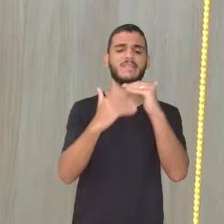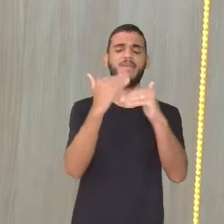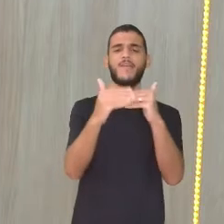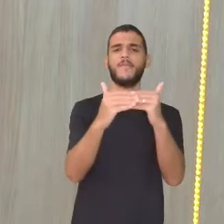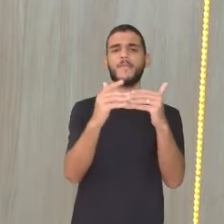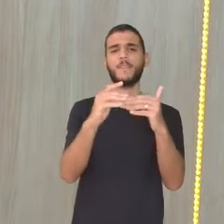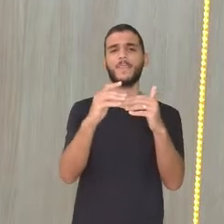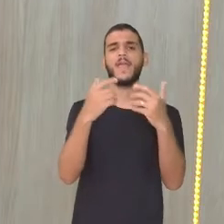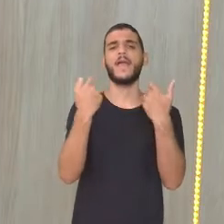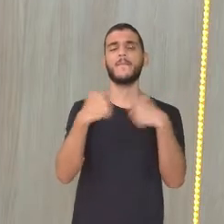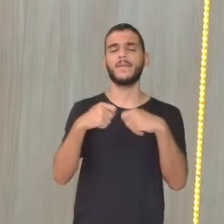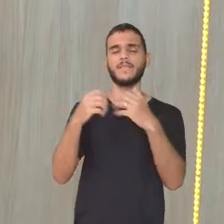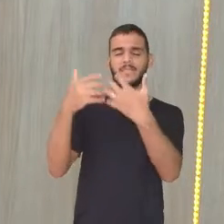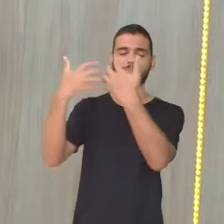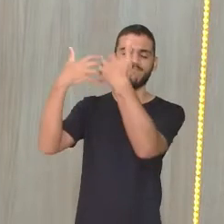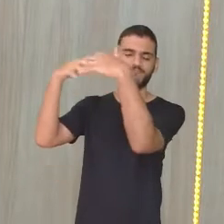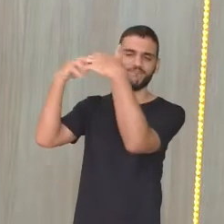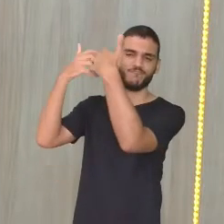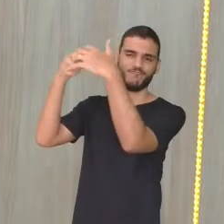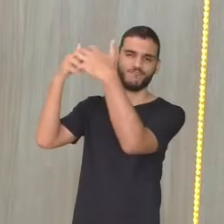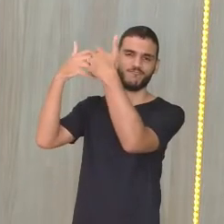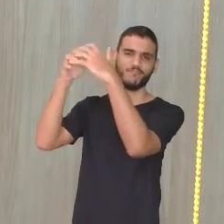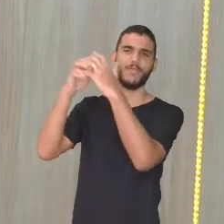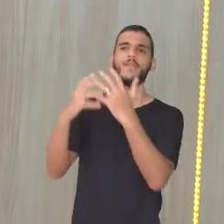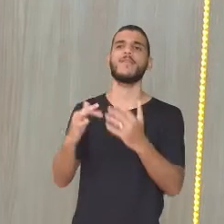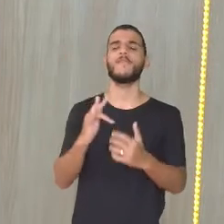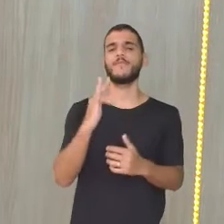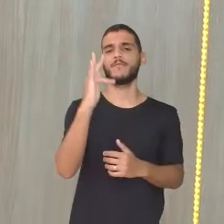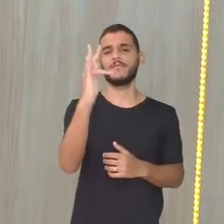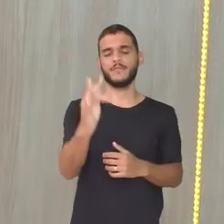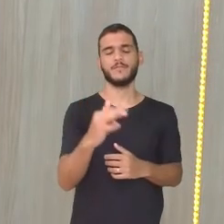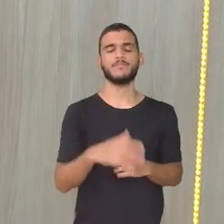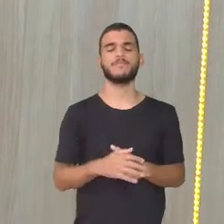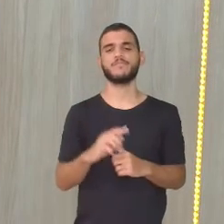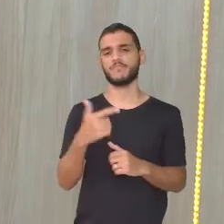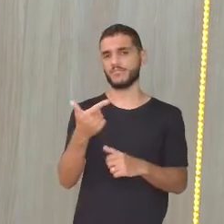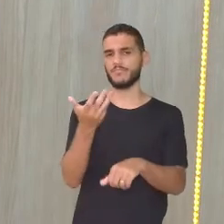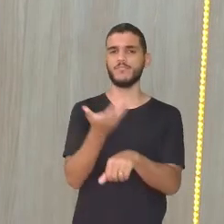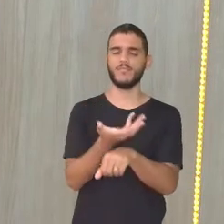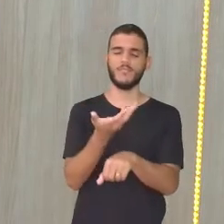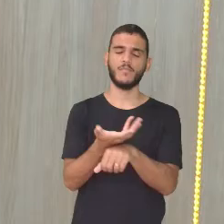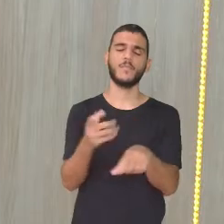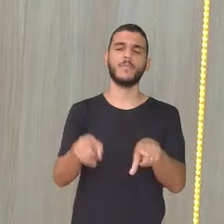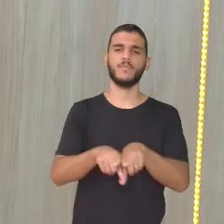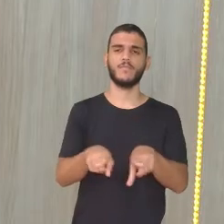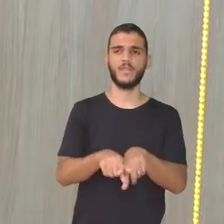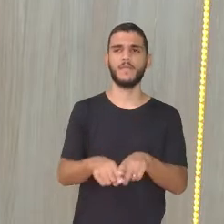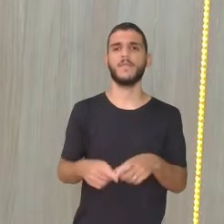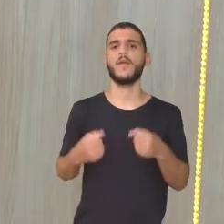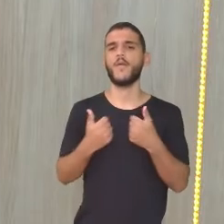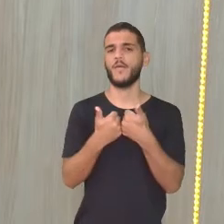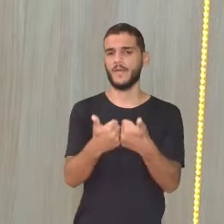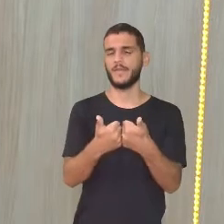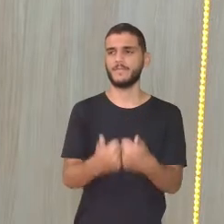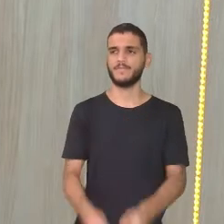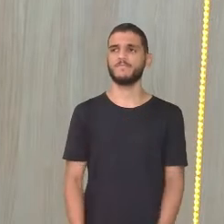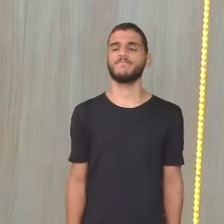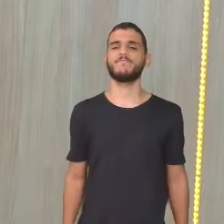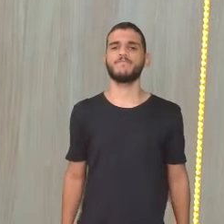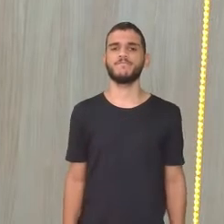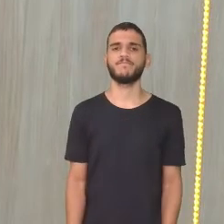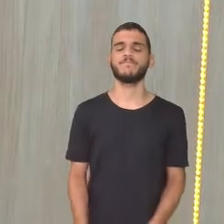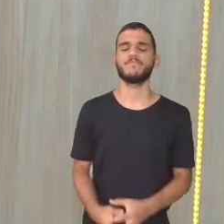mais para frente, né? Em geografia, com certeza, né? Mas a gente faz em outras disciplinas também. Beleza? E aí eu trouxe aqui